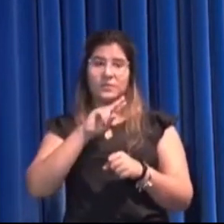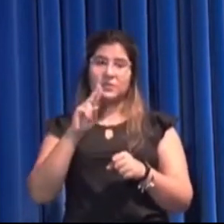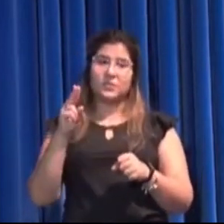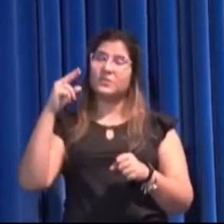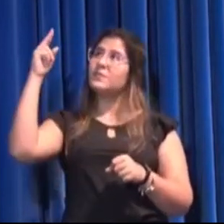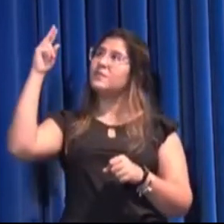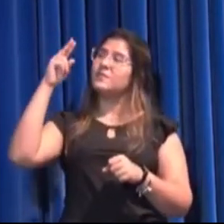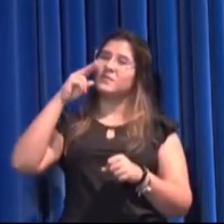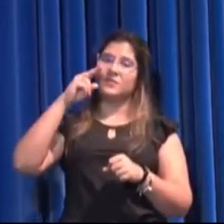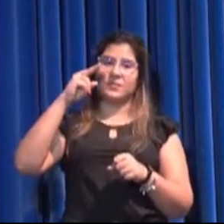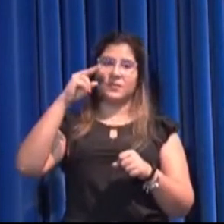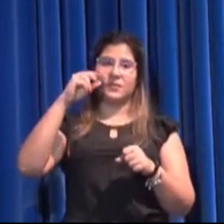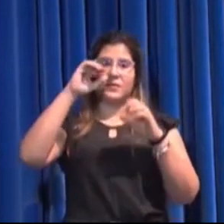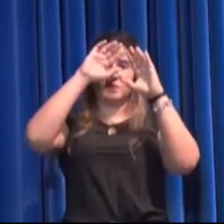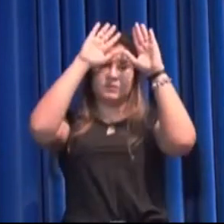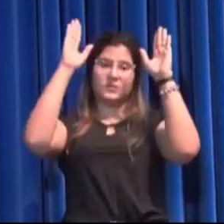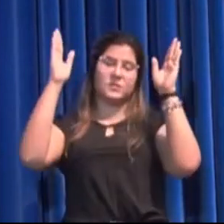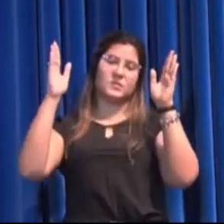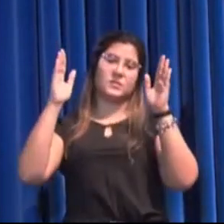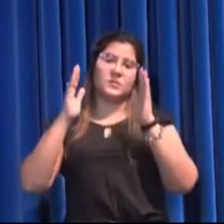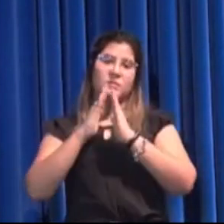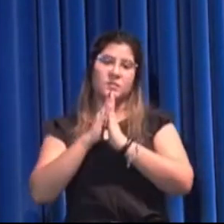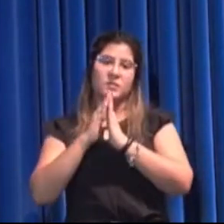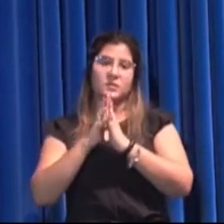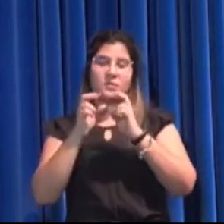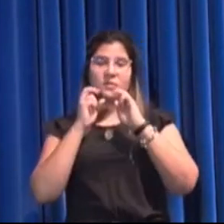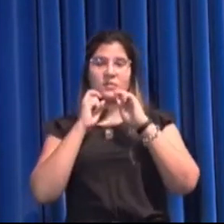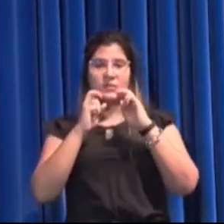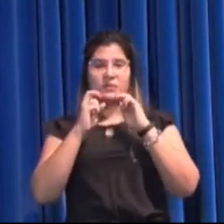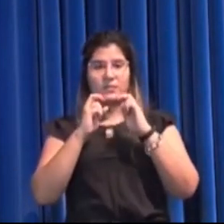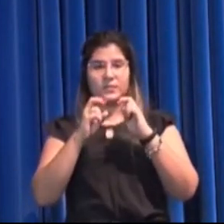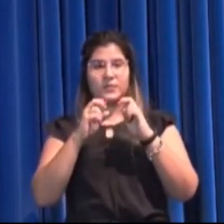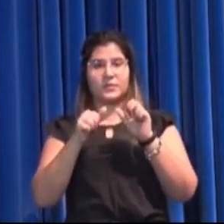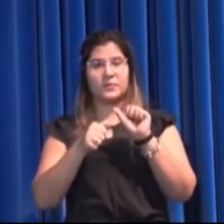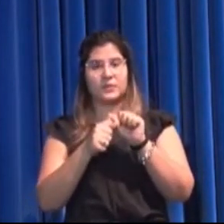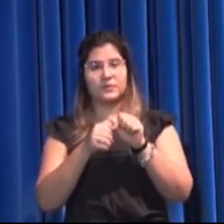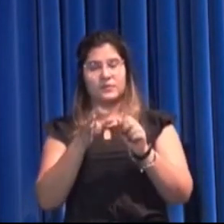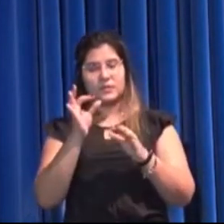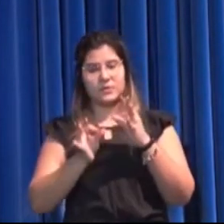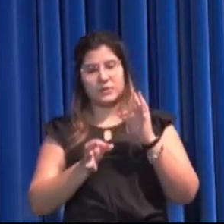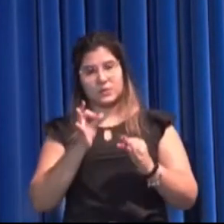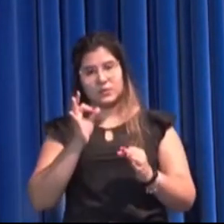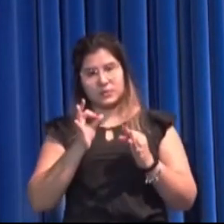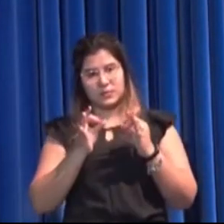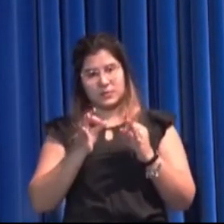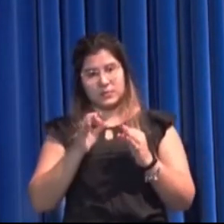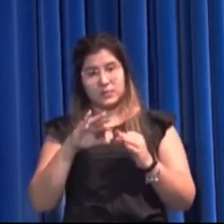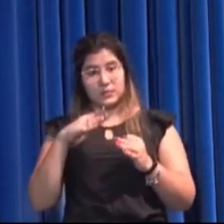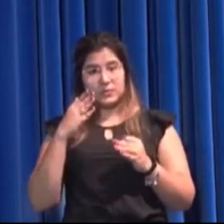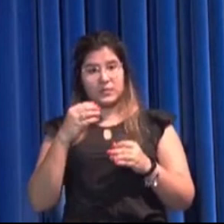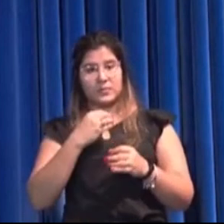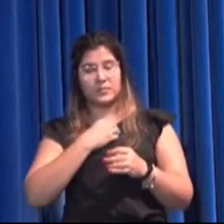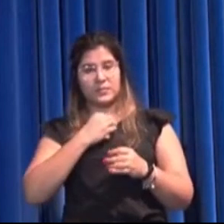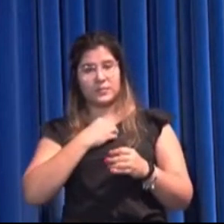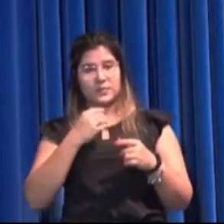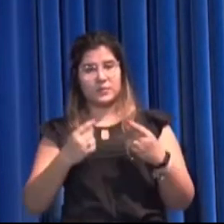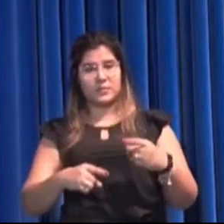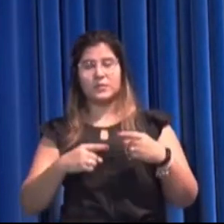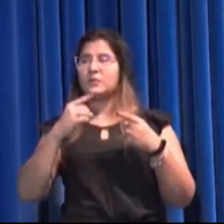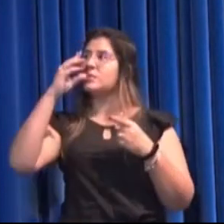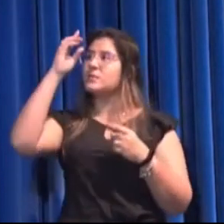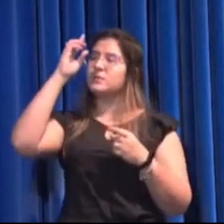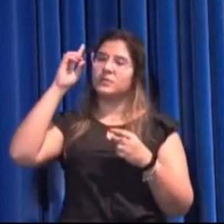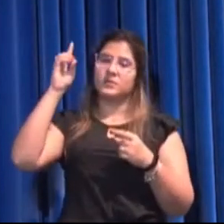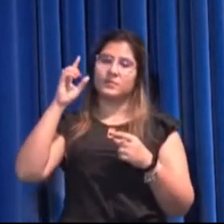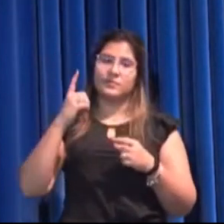sua oração e a sua súplica, e faze-lhes justiça. Quando pecarem contra ti, pois não